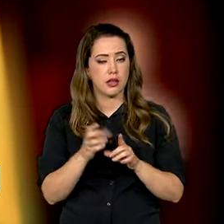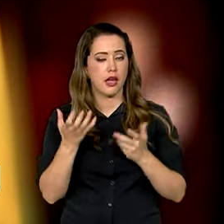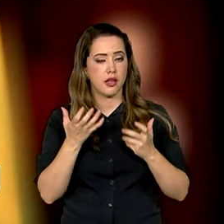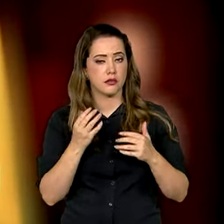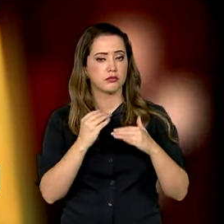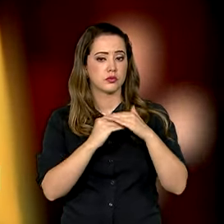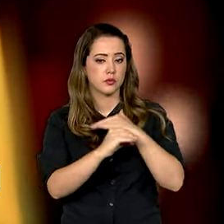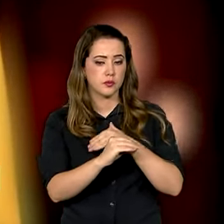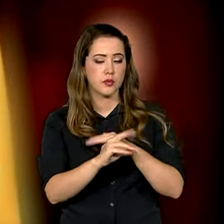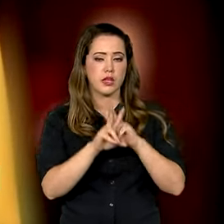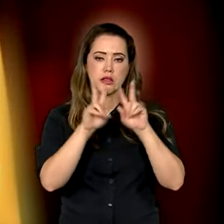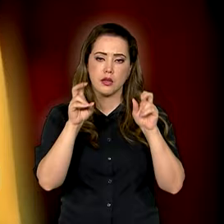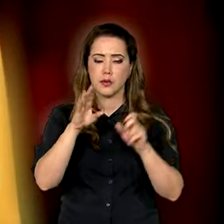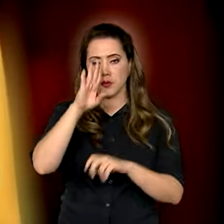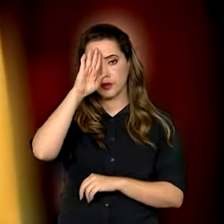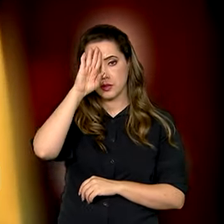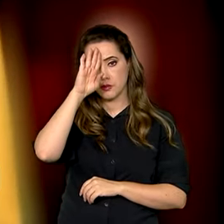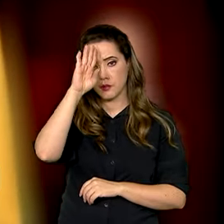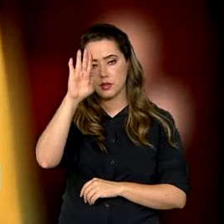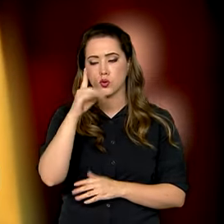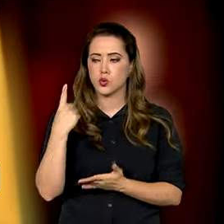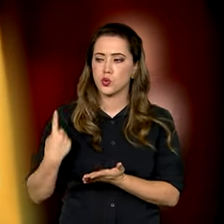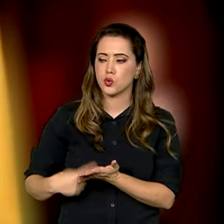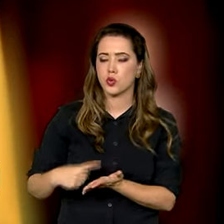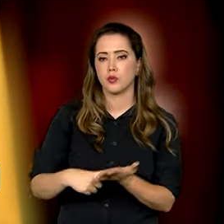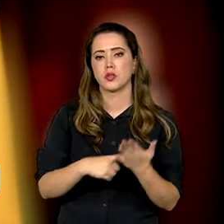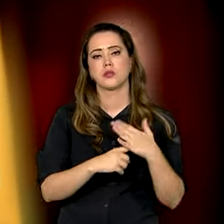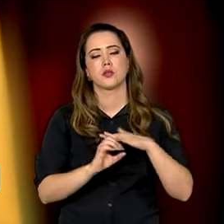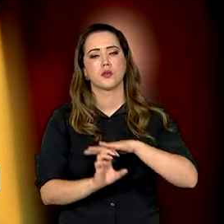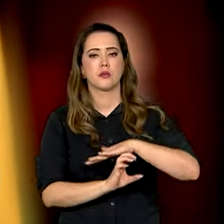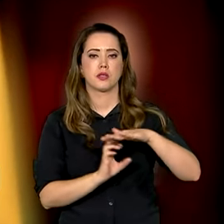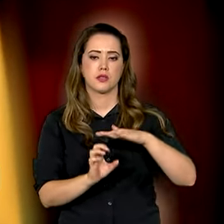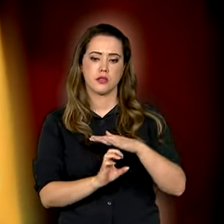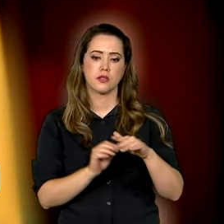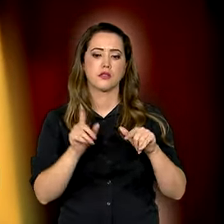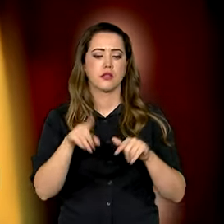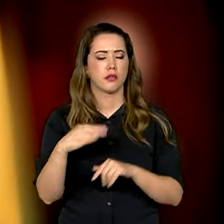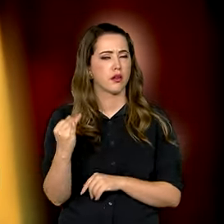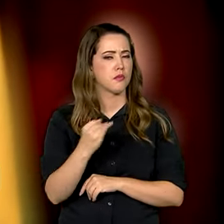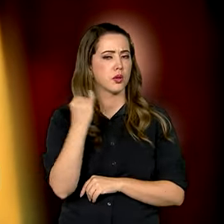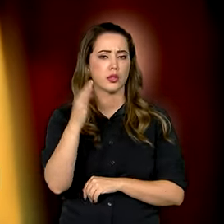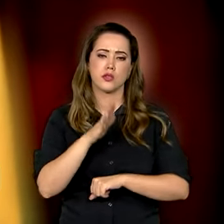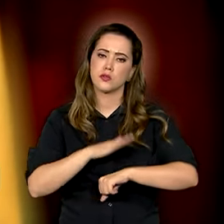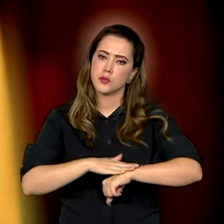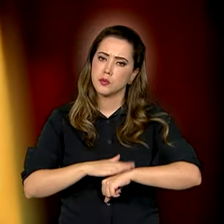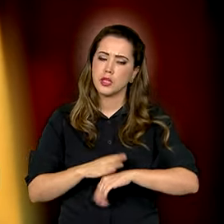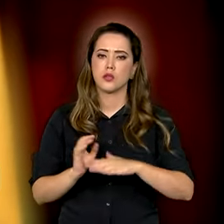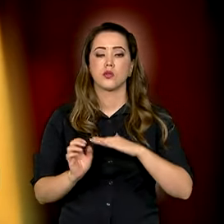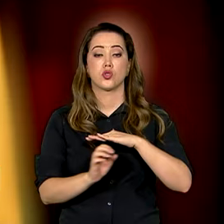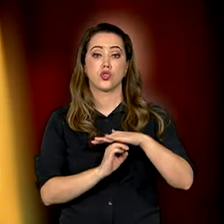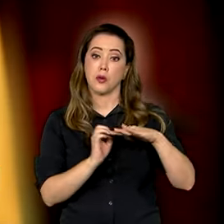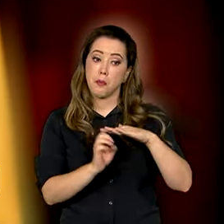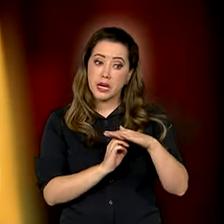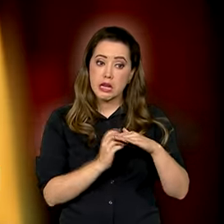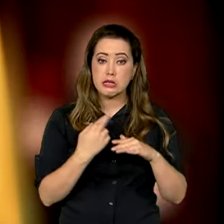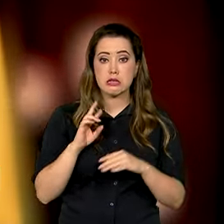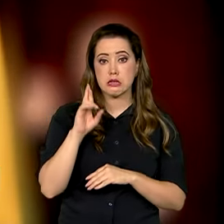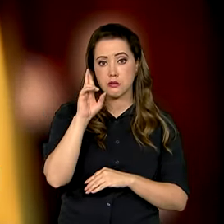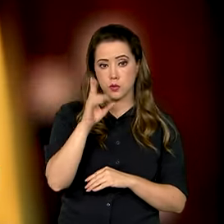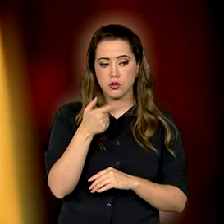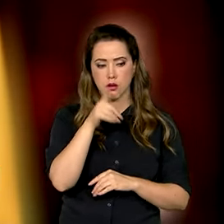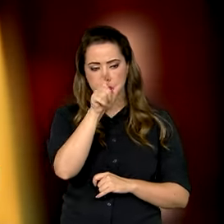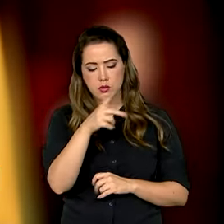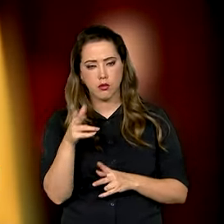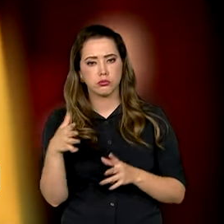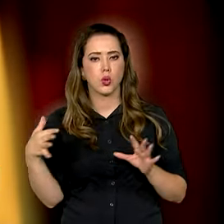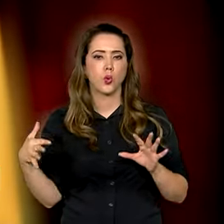também e principalmente numa parceria com empresários. Então é a grande chance dos empresários e das empresas brasileiras